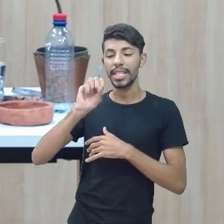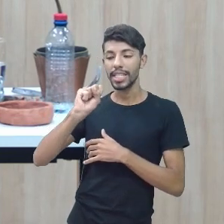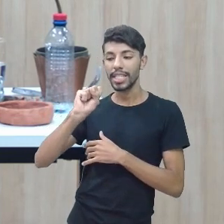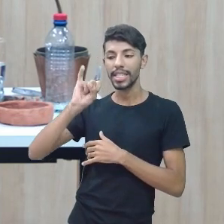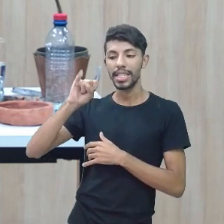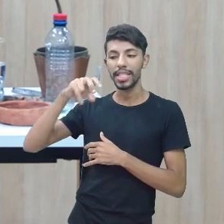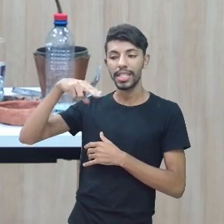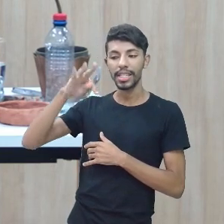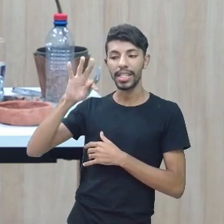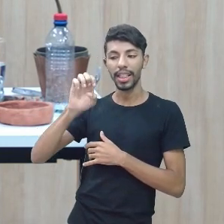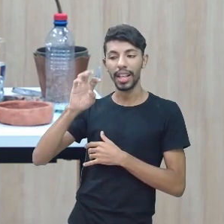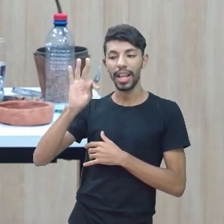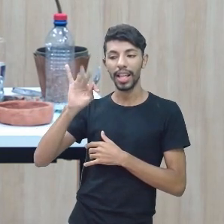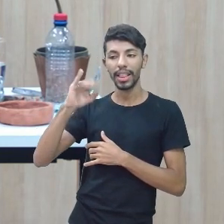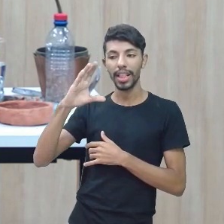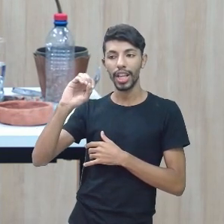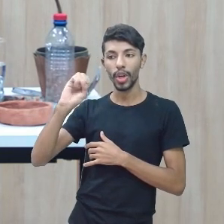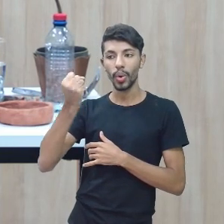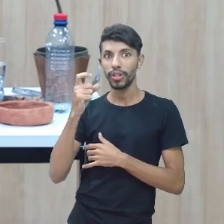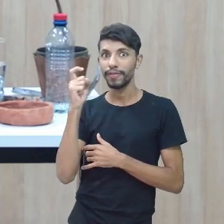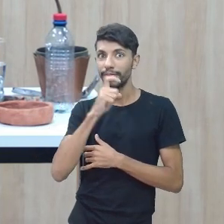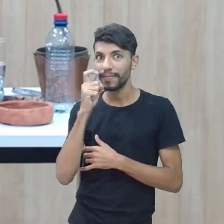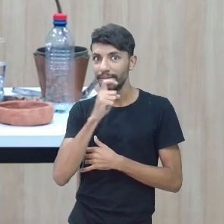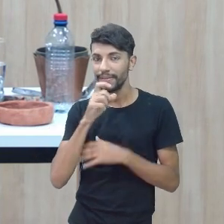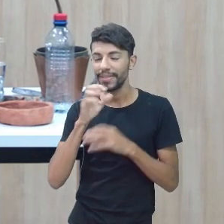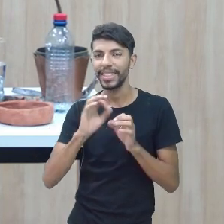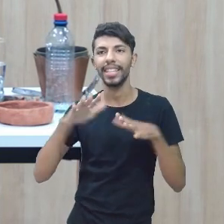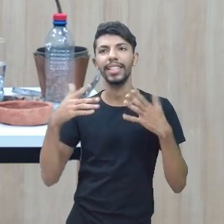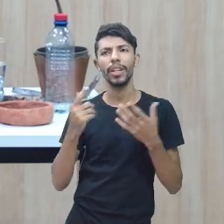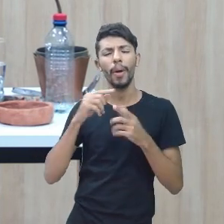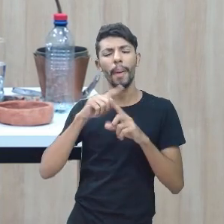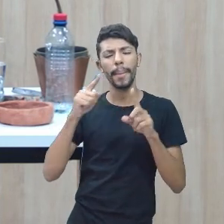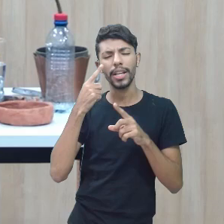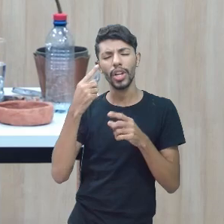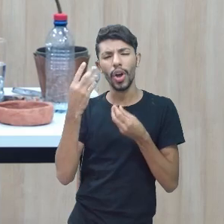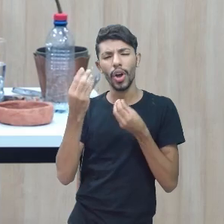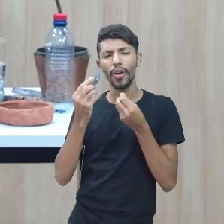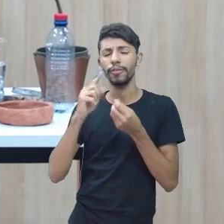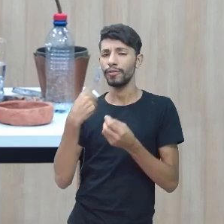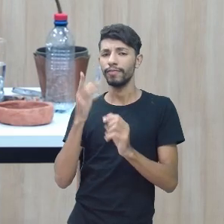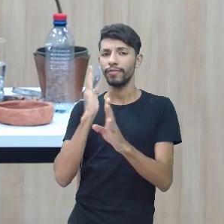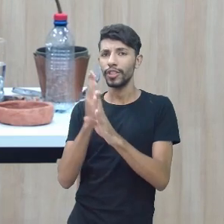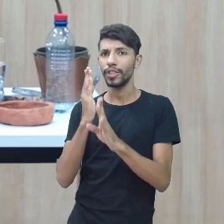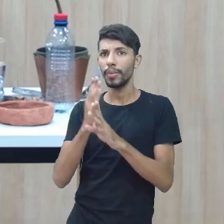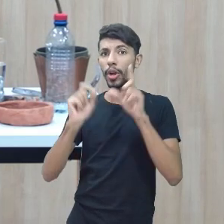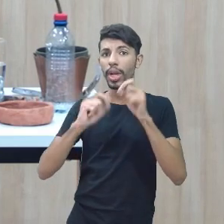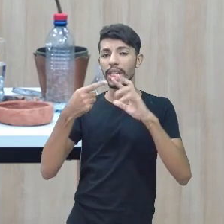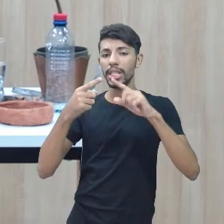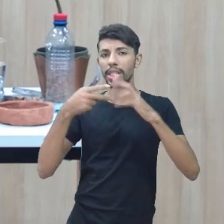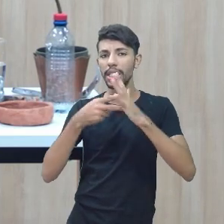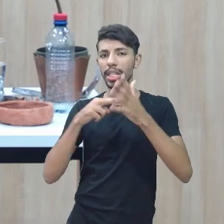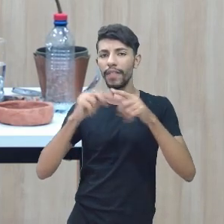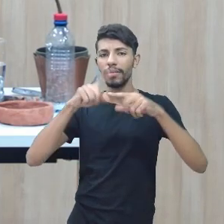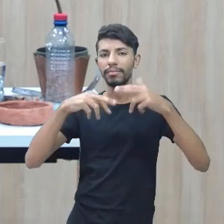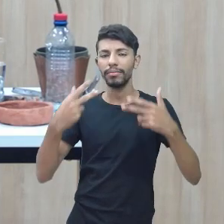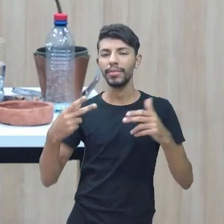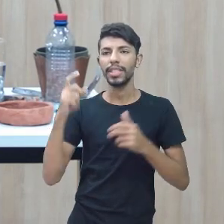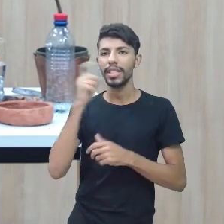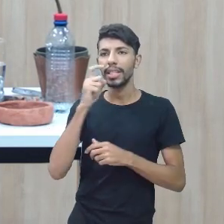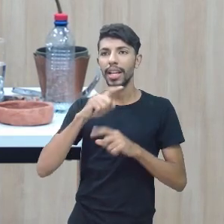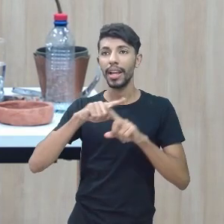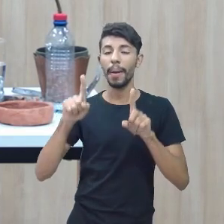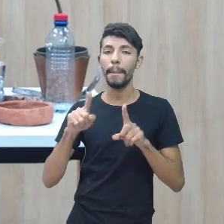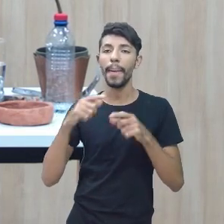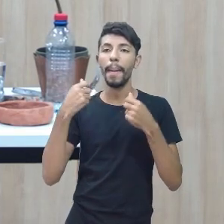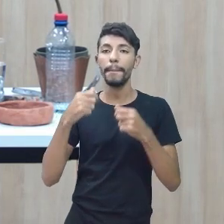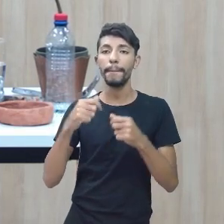que são esses materiais sintéticos. Mas para chegarmos em materiais sintéticos, nós vamos também conhecer alguma coisa que também não é sintético